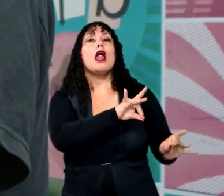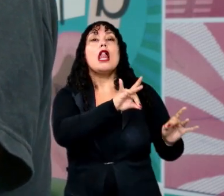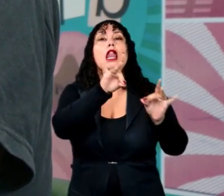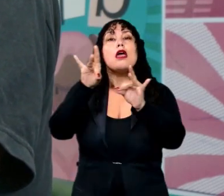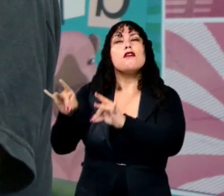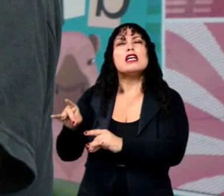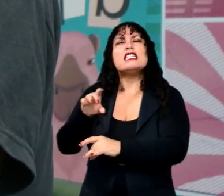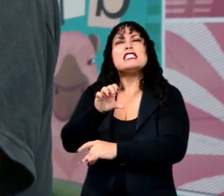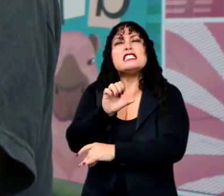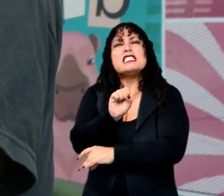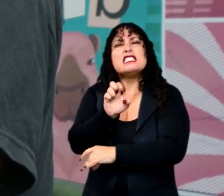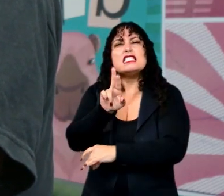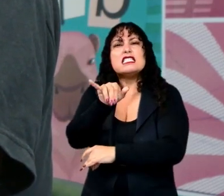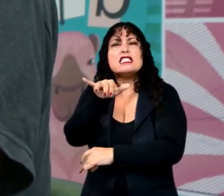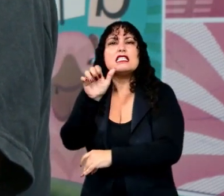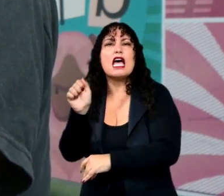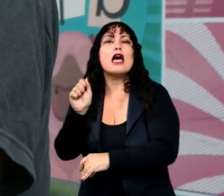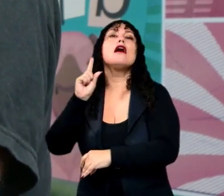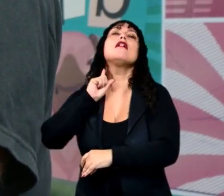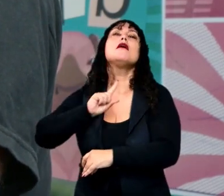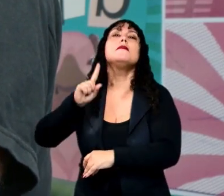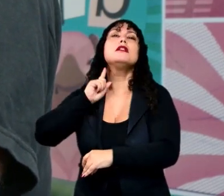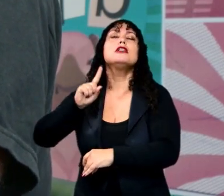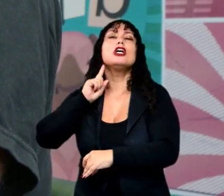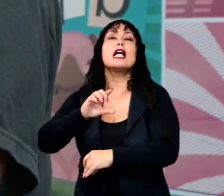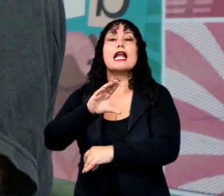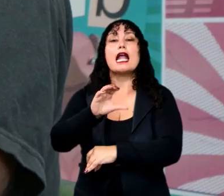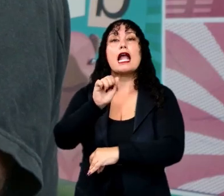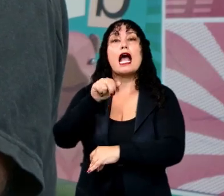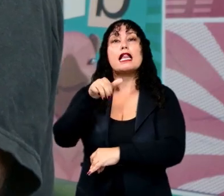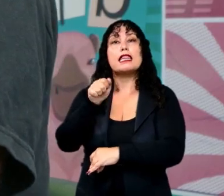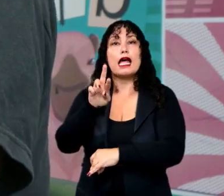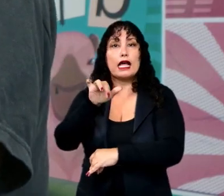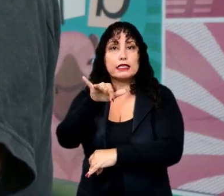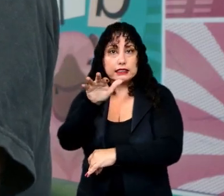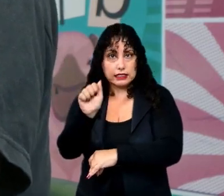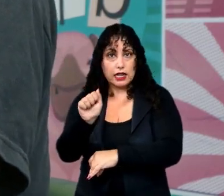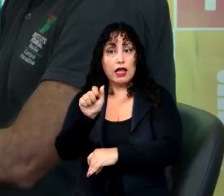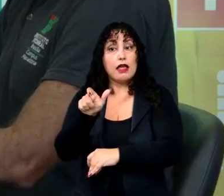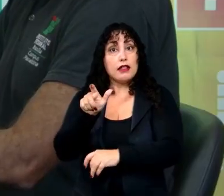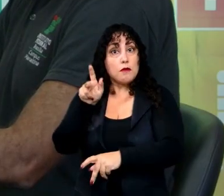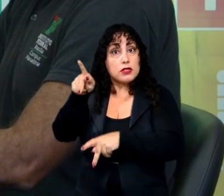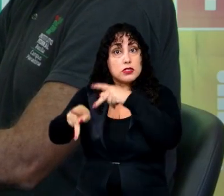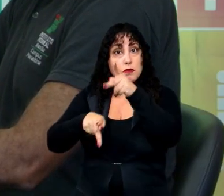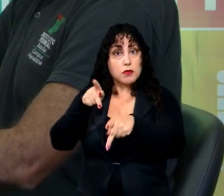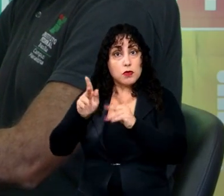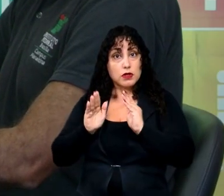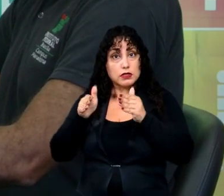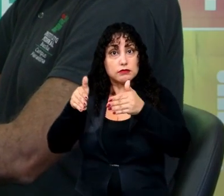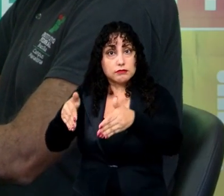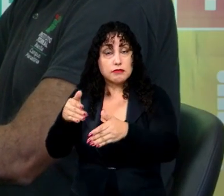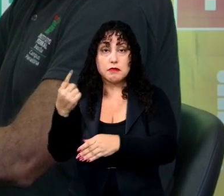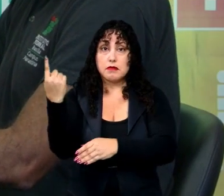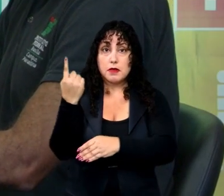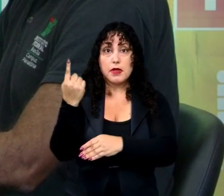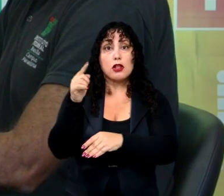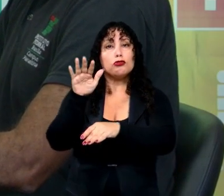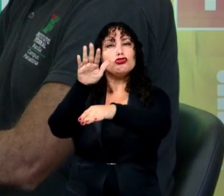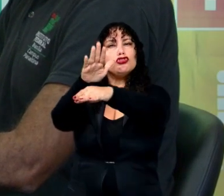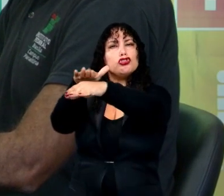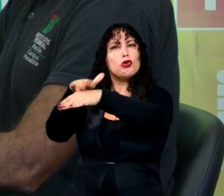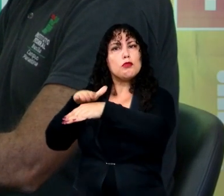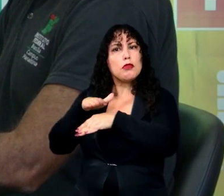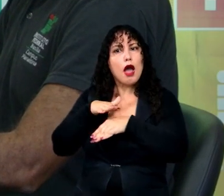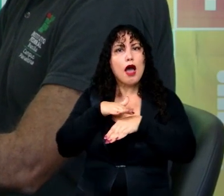Canastra São Roque em Minas Gerais eh e aí é claro para esse público específico né primeiro são chamados